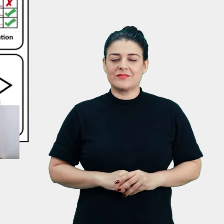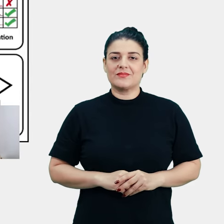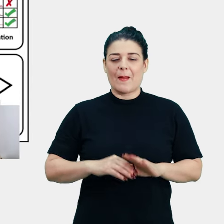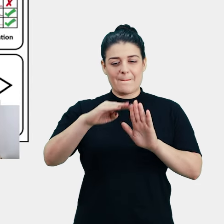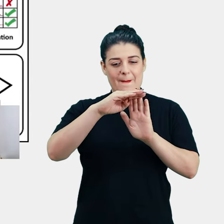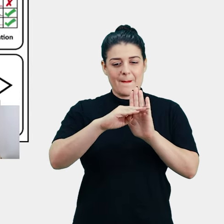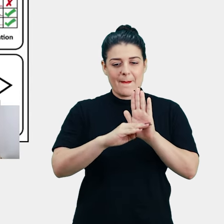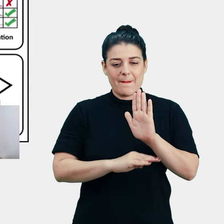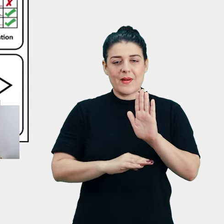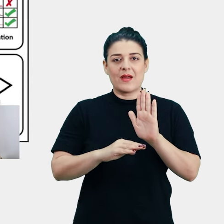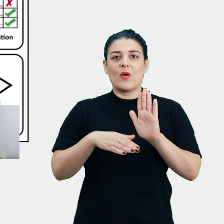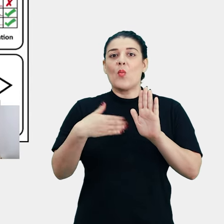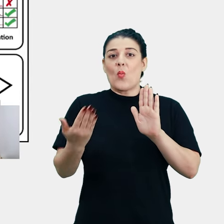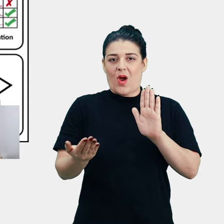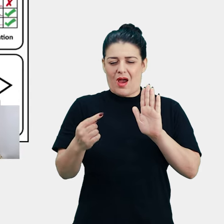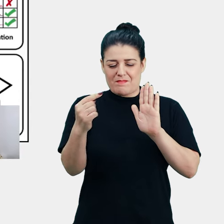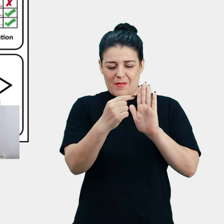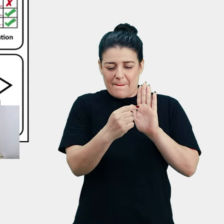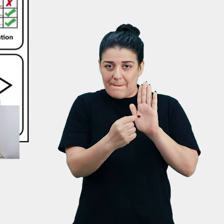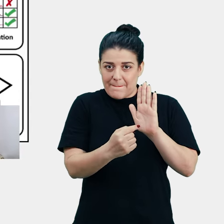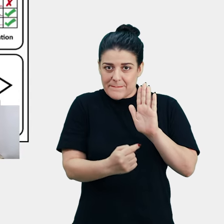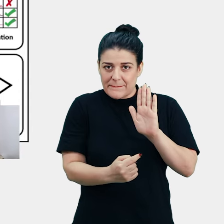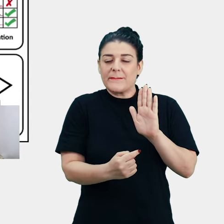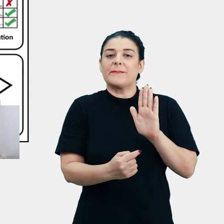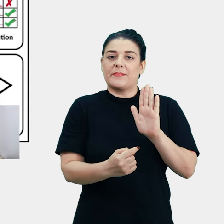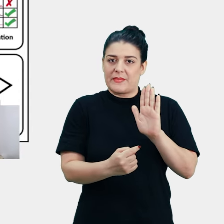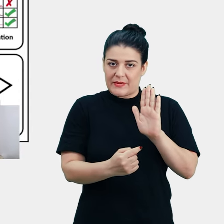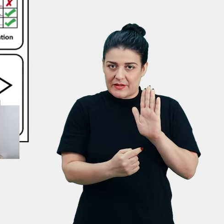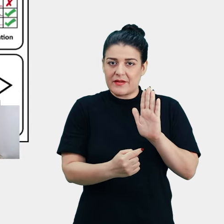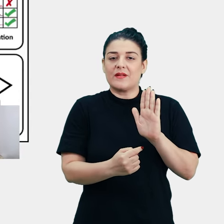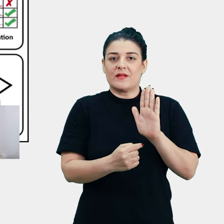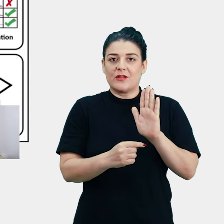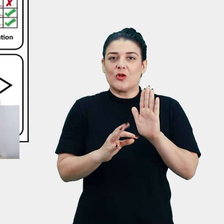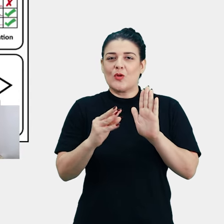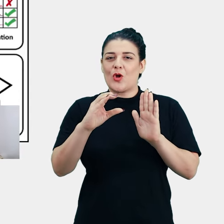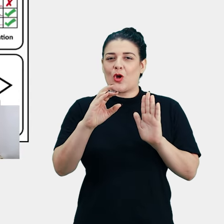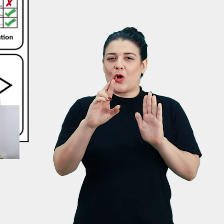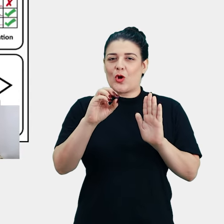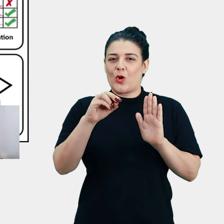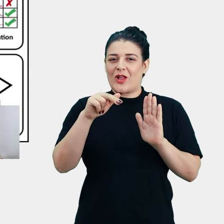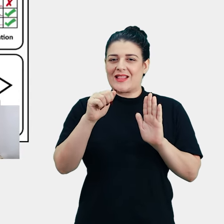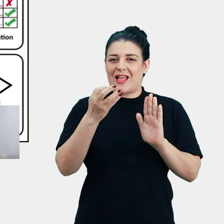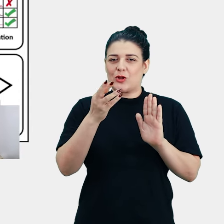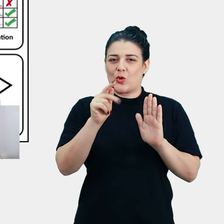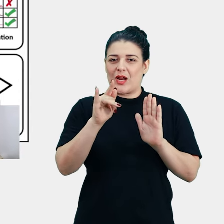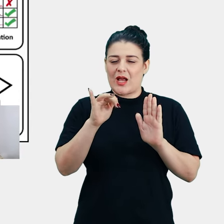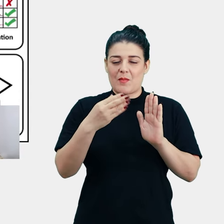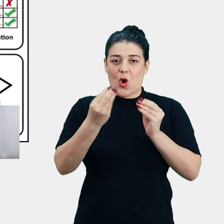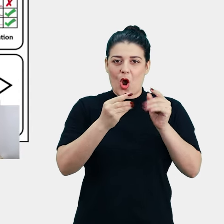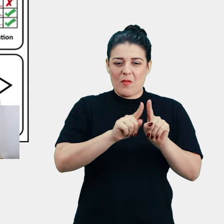os sinais, tá? A gente faz a construção dos cromatogramas, deconvolução